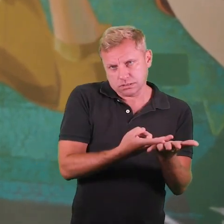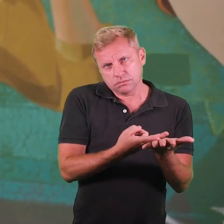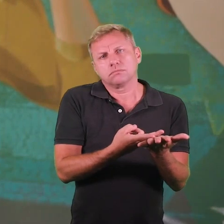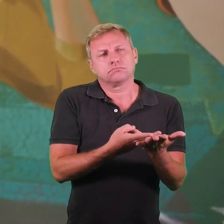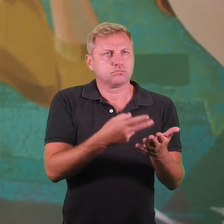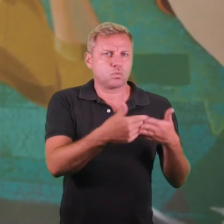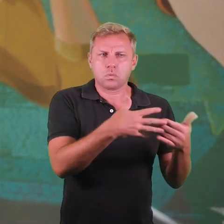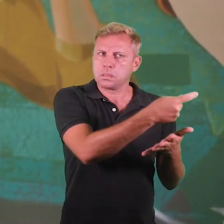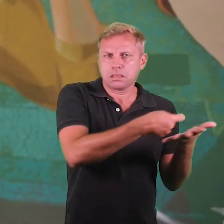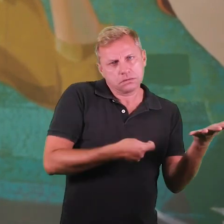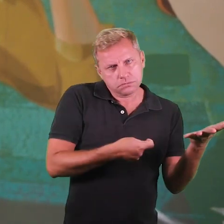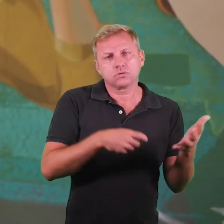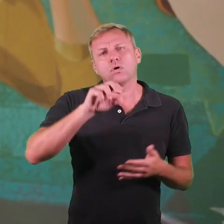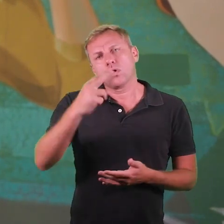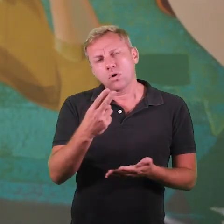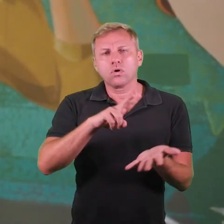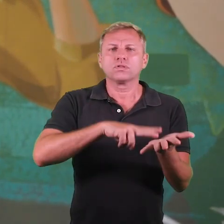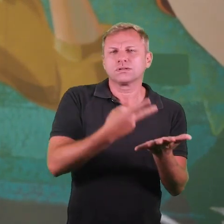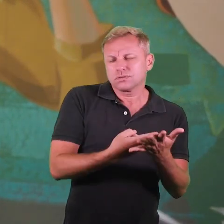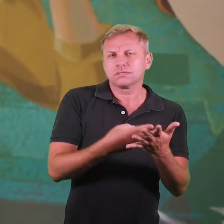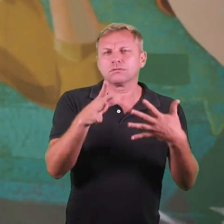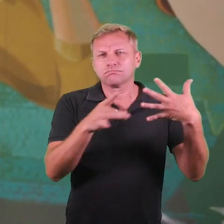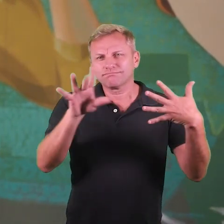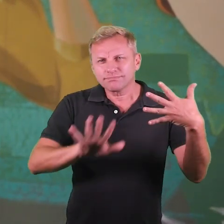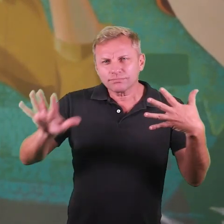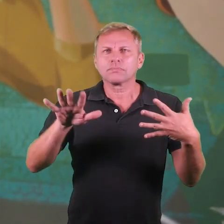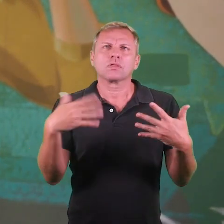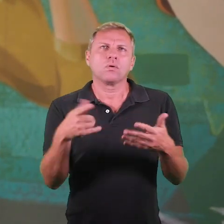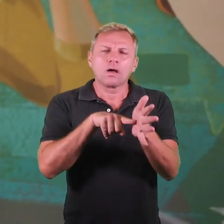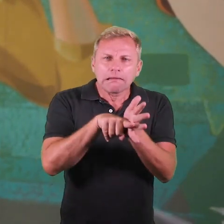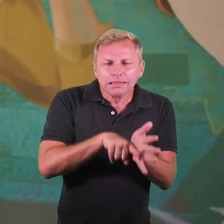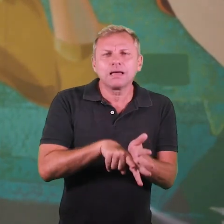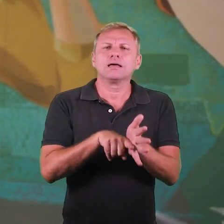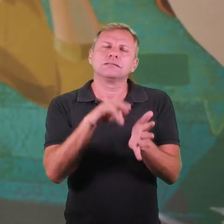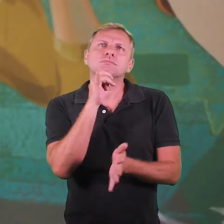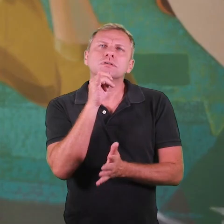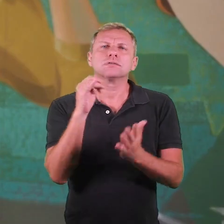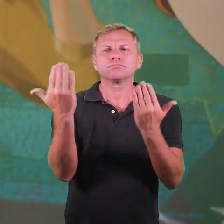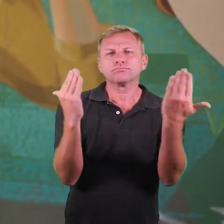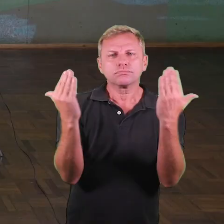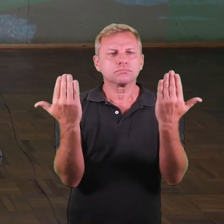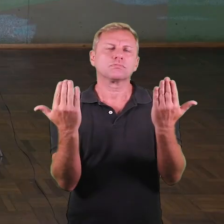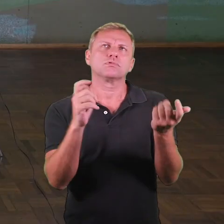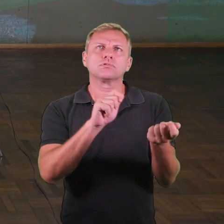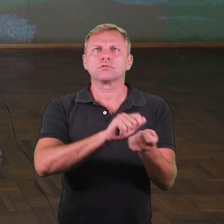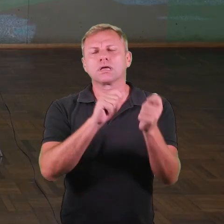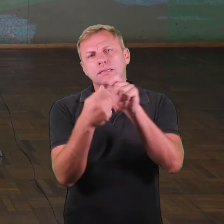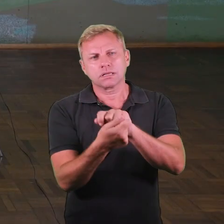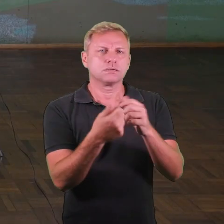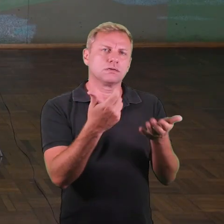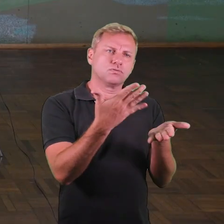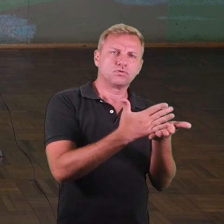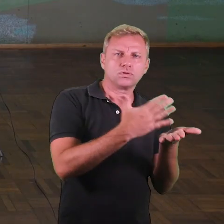determinado texto, ou também de tradução semiótica, ou seja, análise, por exemplo, de uma adaptação de um